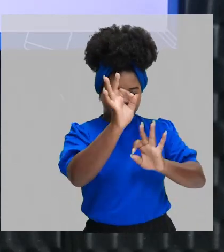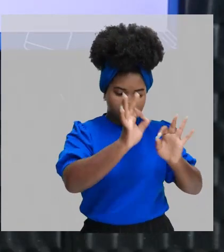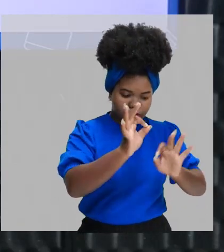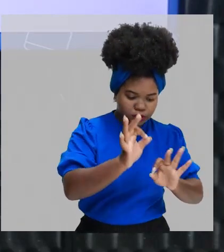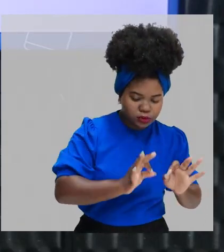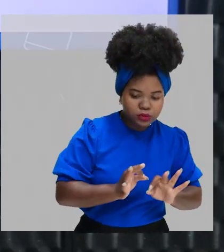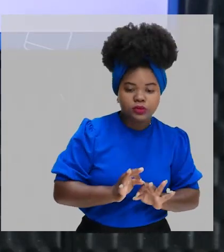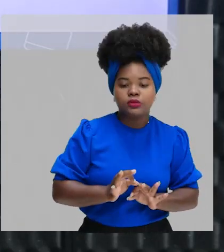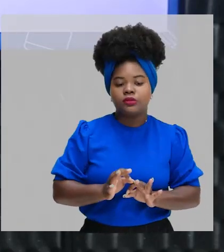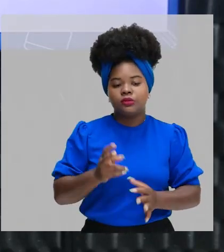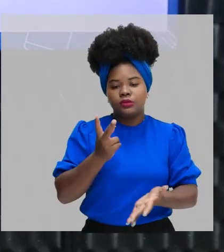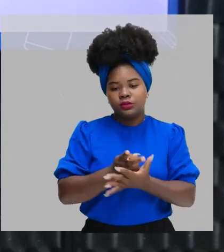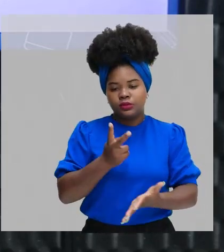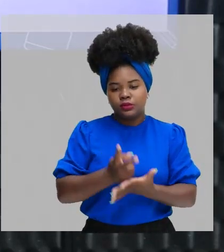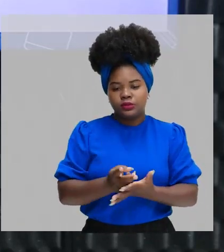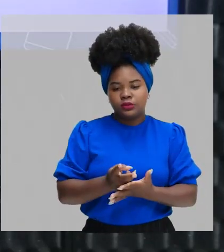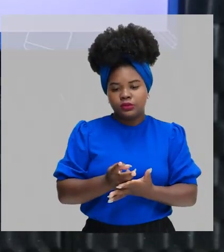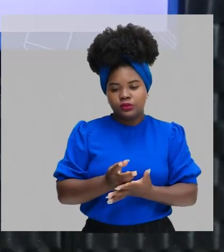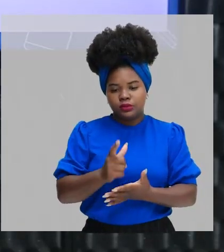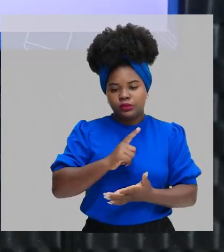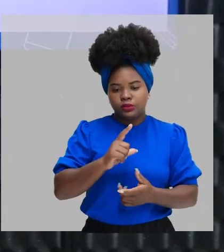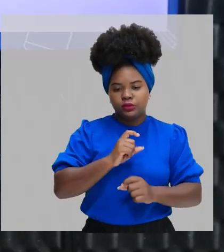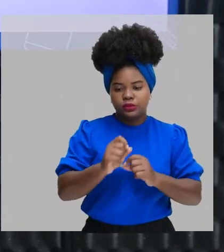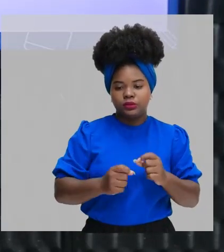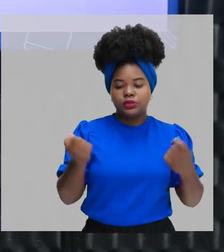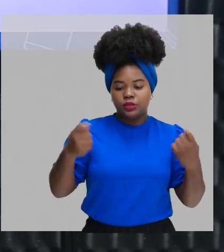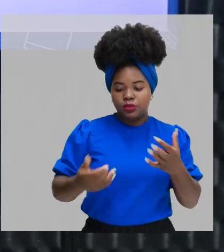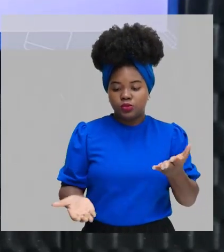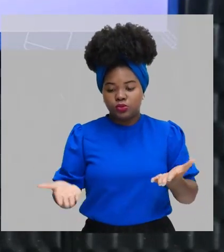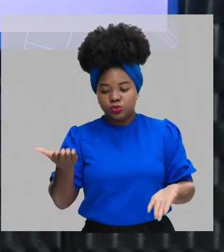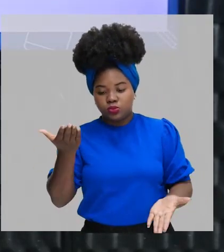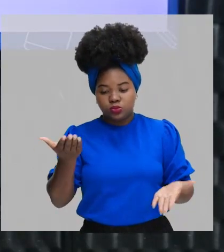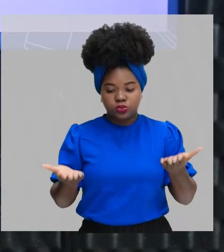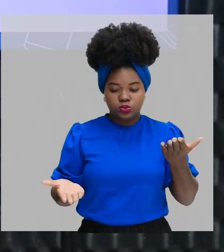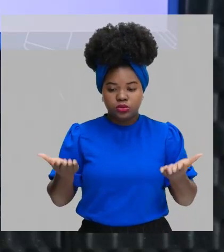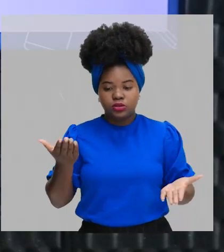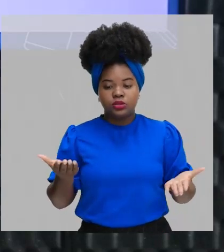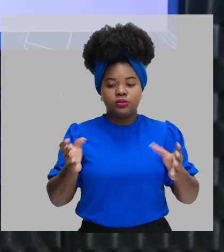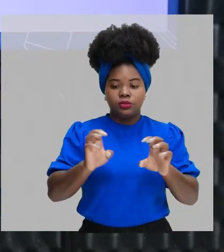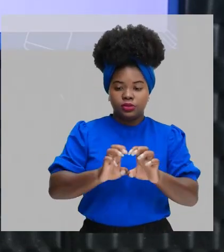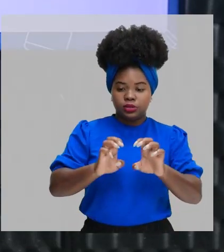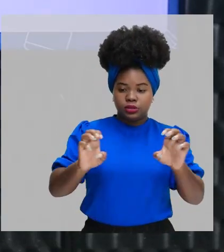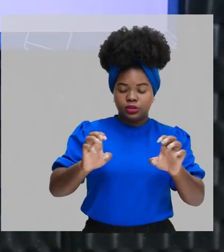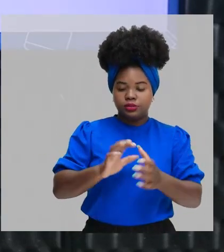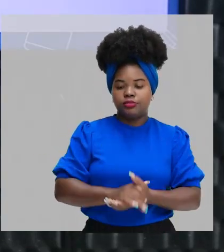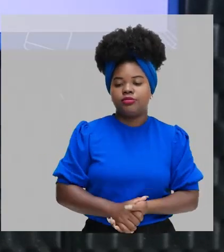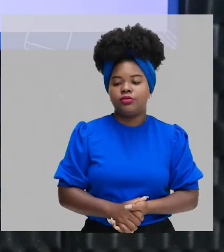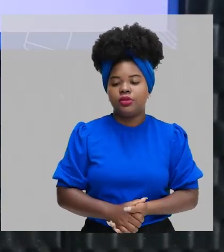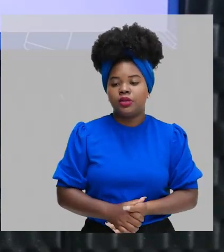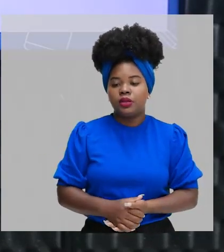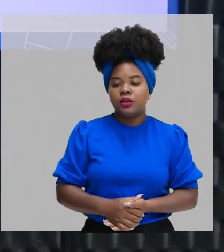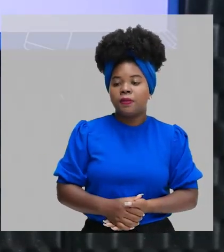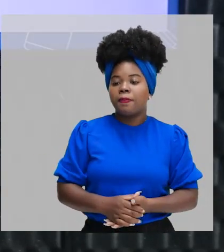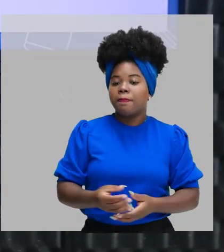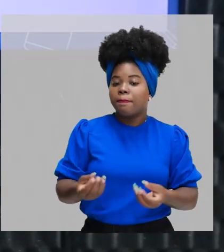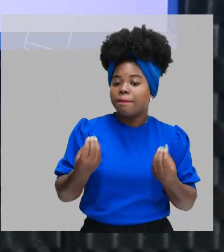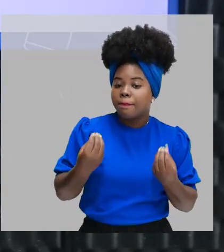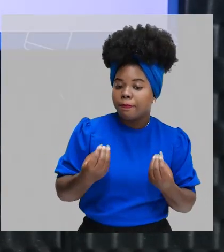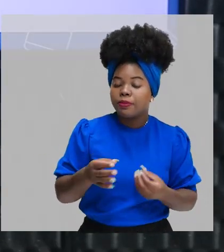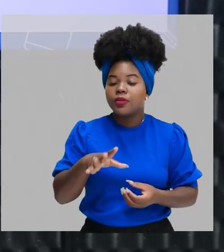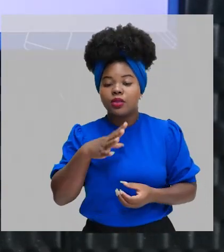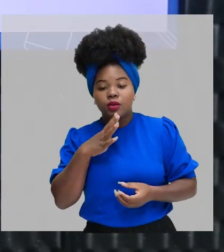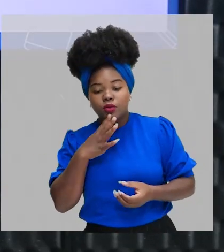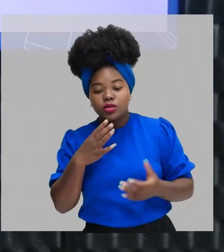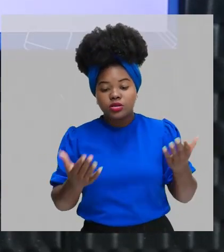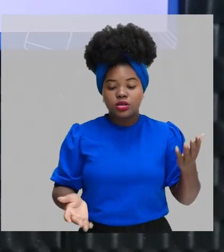montar a equação, nós devemos fazer o balanceamento dela. Porque feito o balanceamento, nós vamos conhecer a